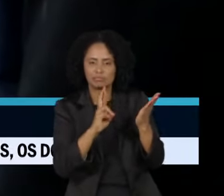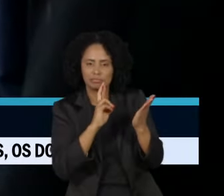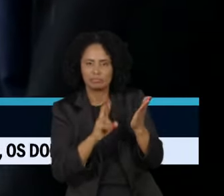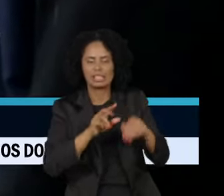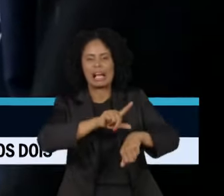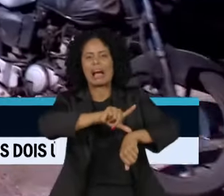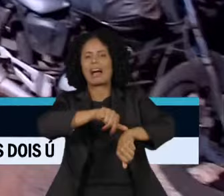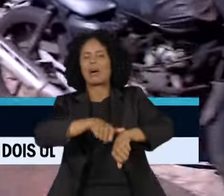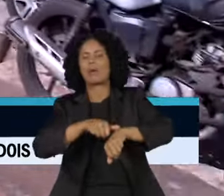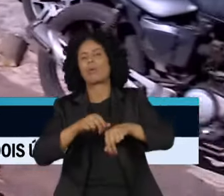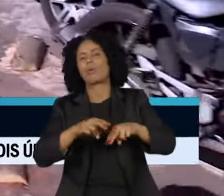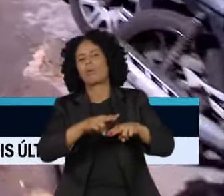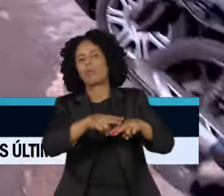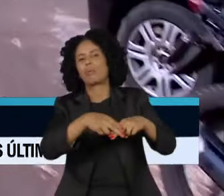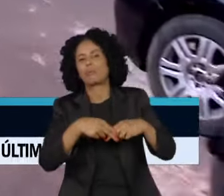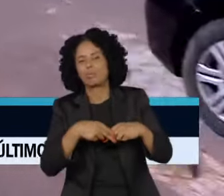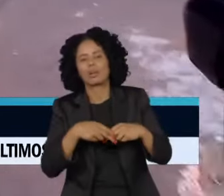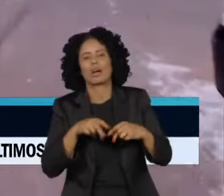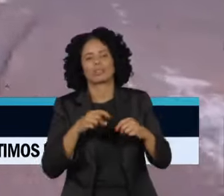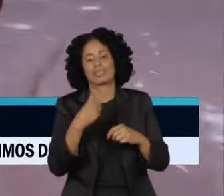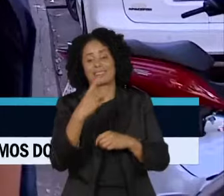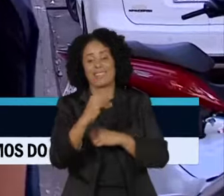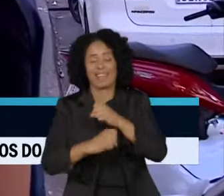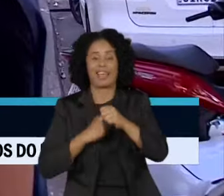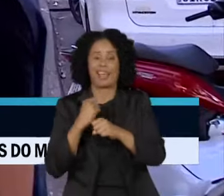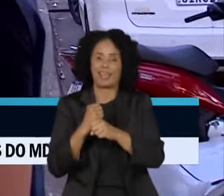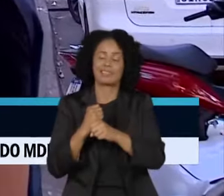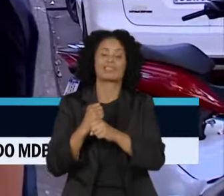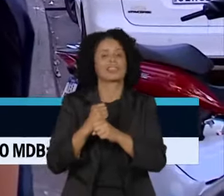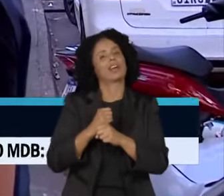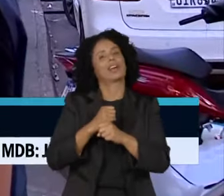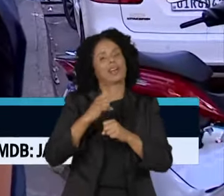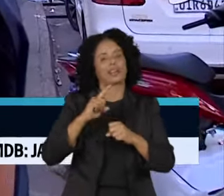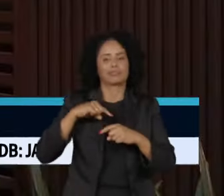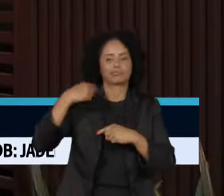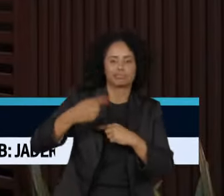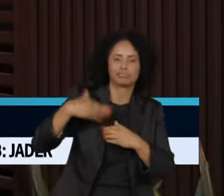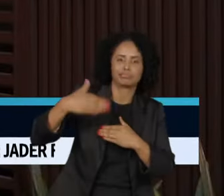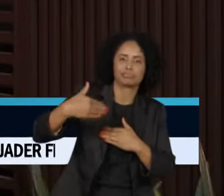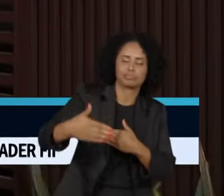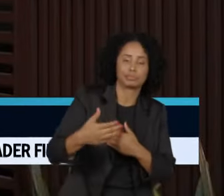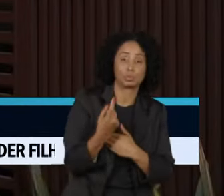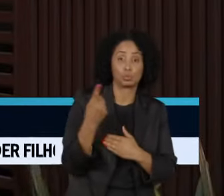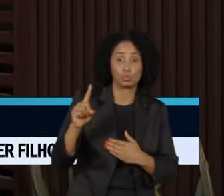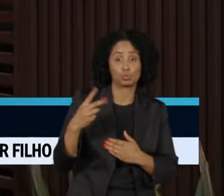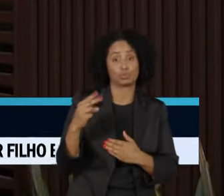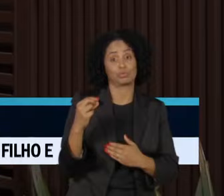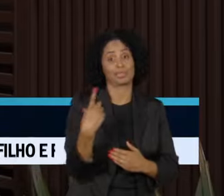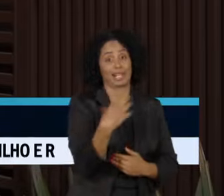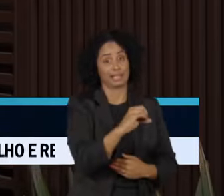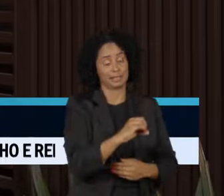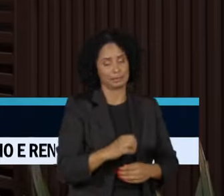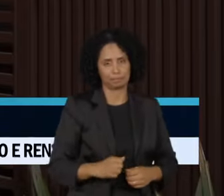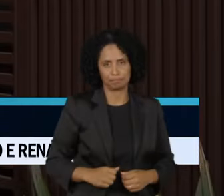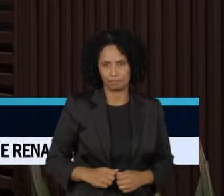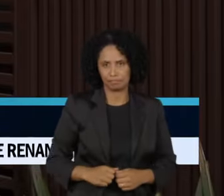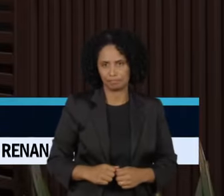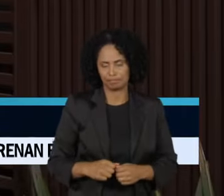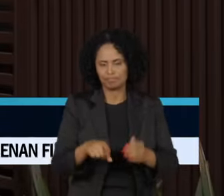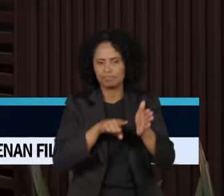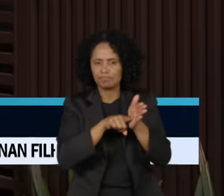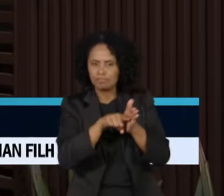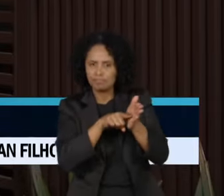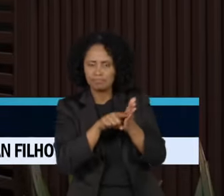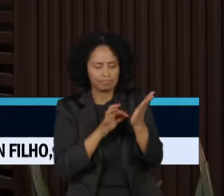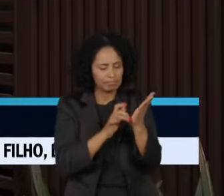que os levantamentos sejam feitos a cada 10 anos. O último foi em 2010. A não realização do censo deixa a base